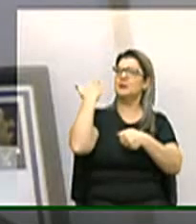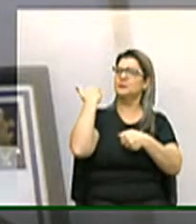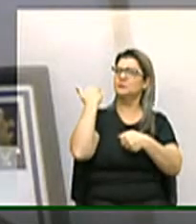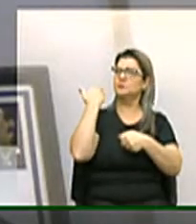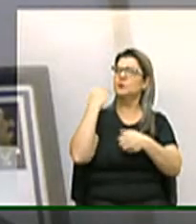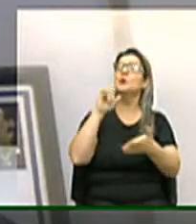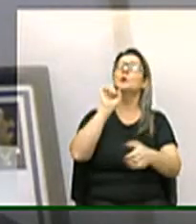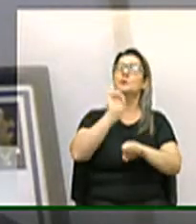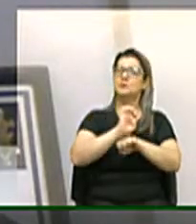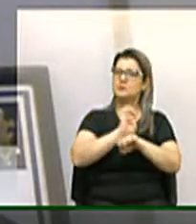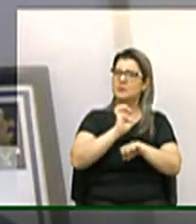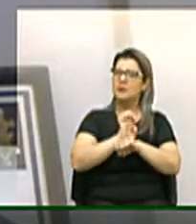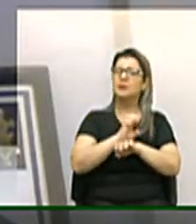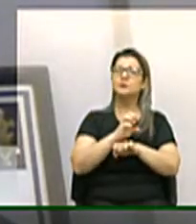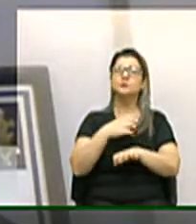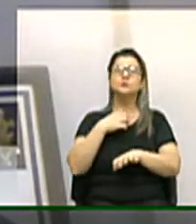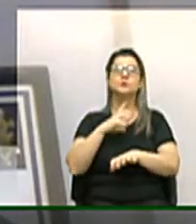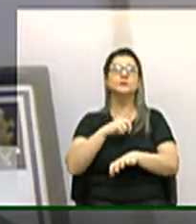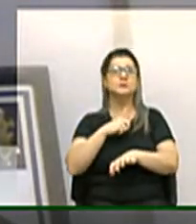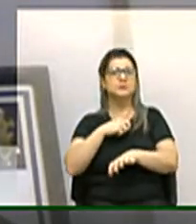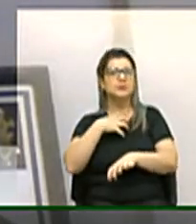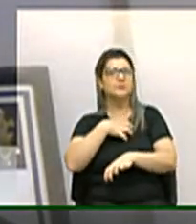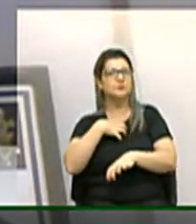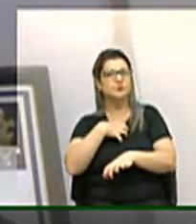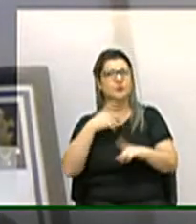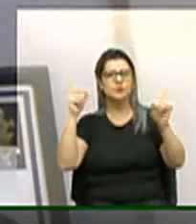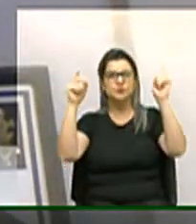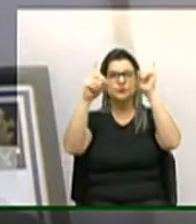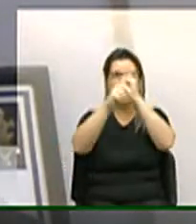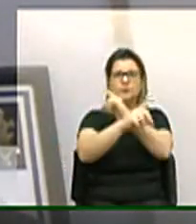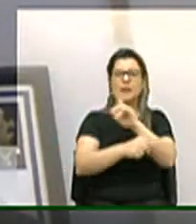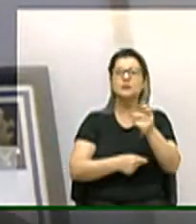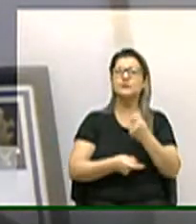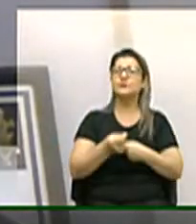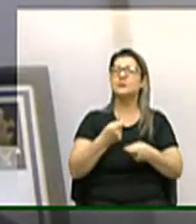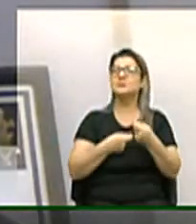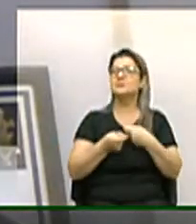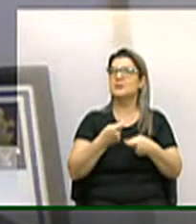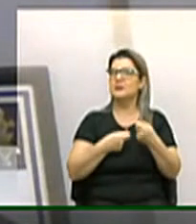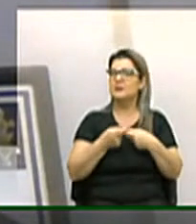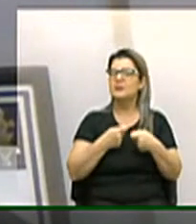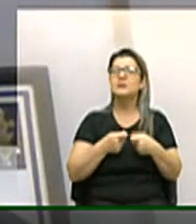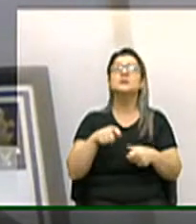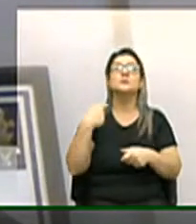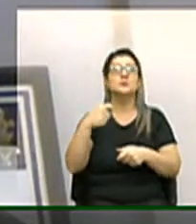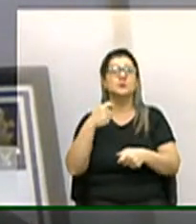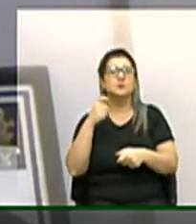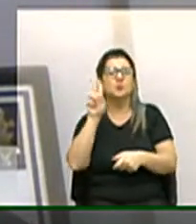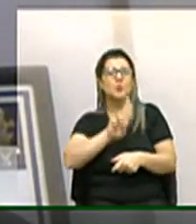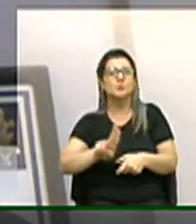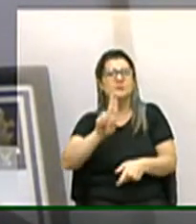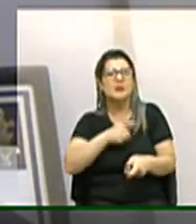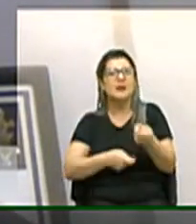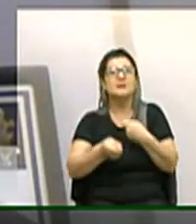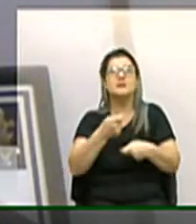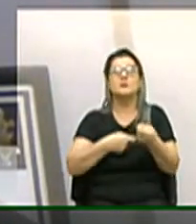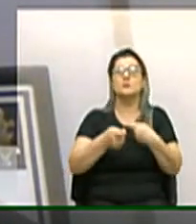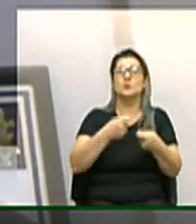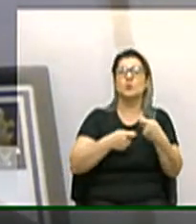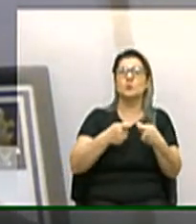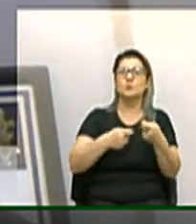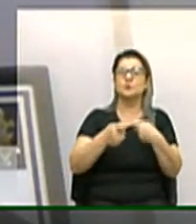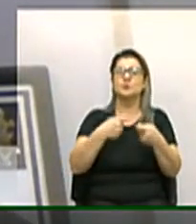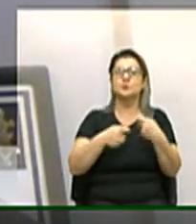com situações de dificuldades financeiras, já tinha que utilizar recursos do Caixa Único, já tinha que